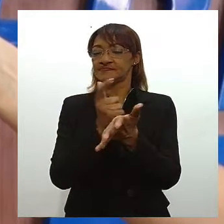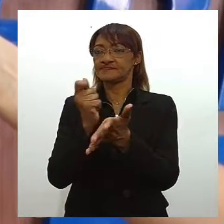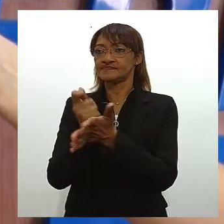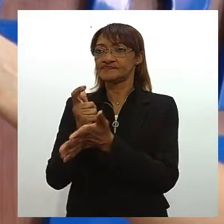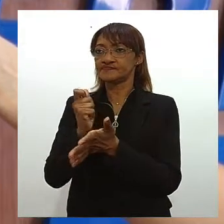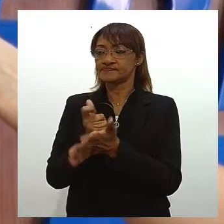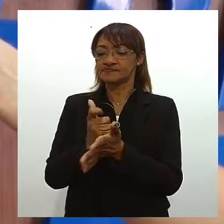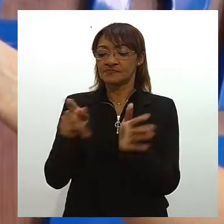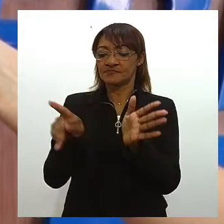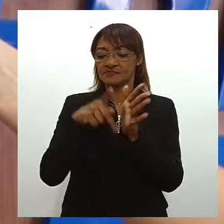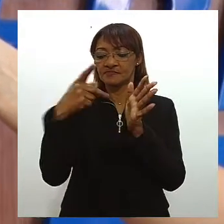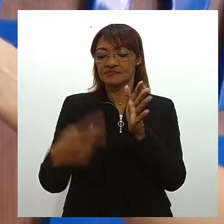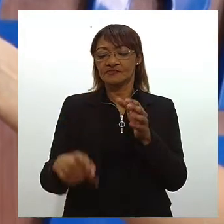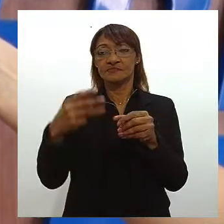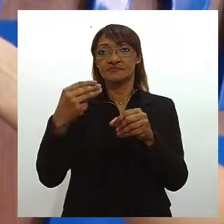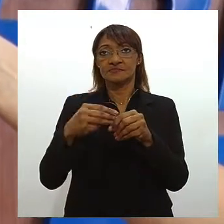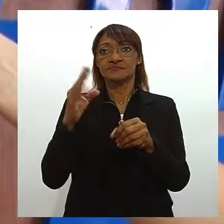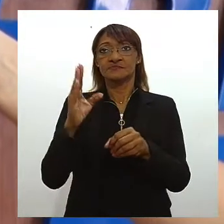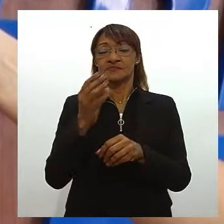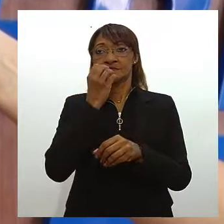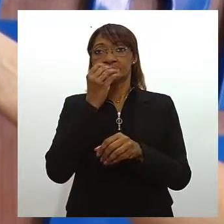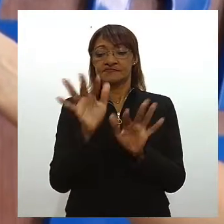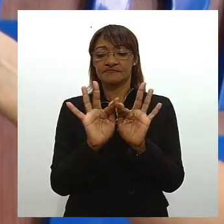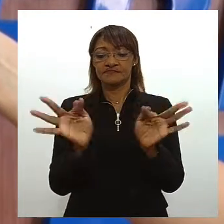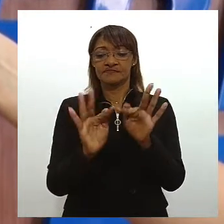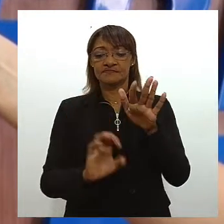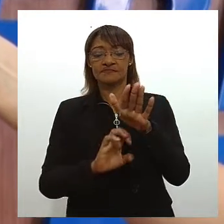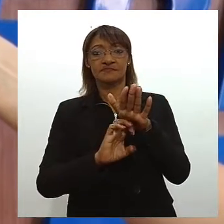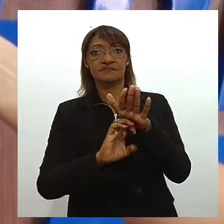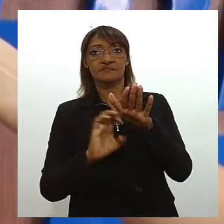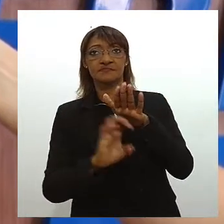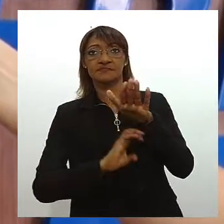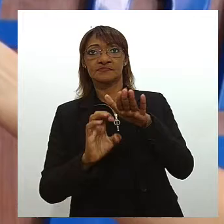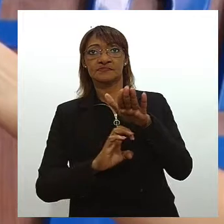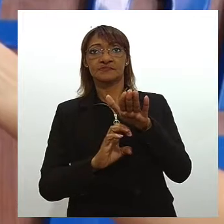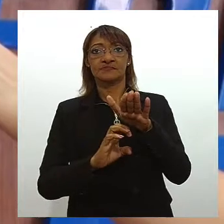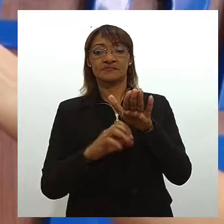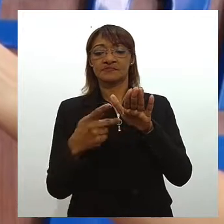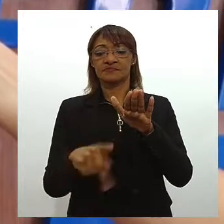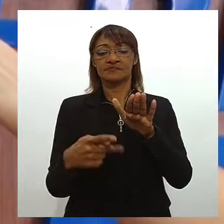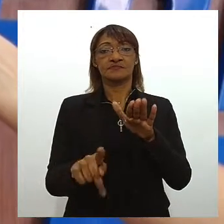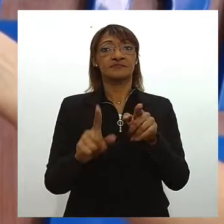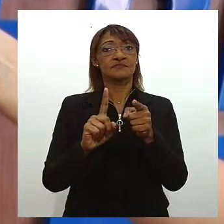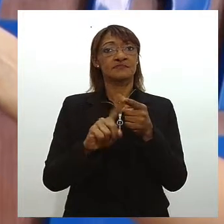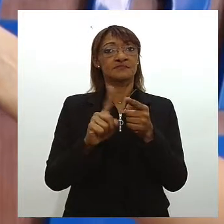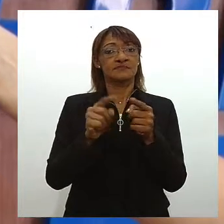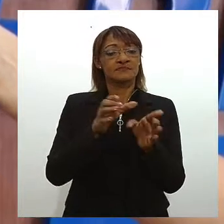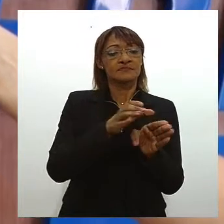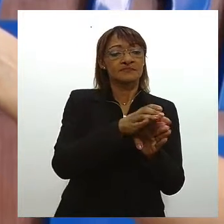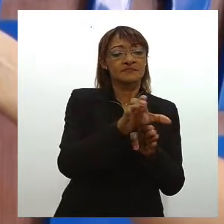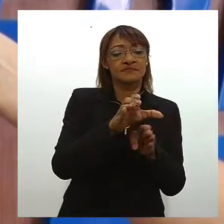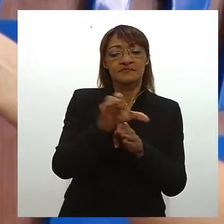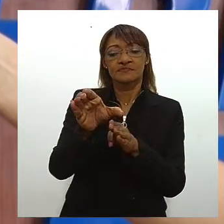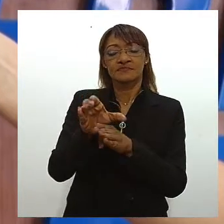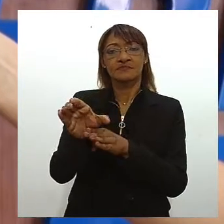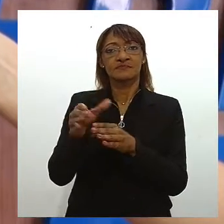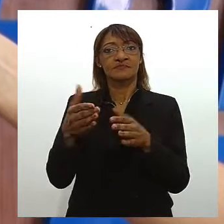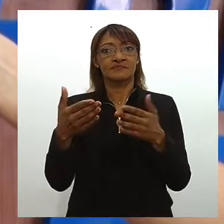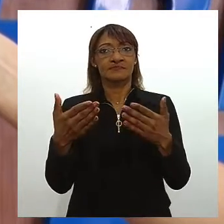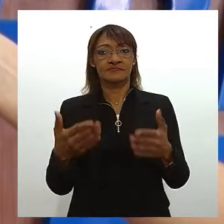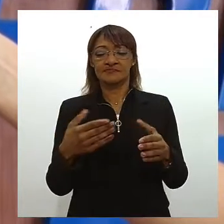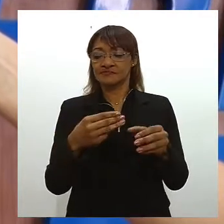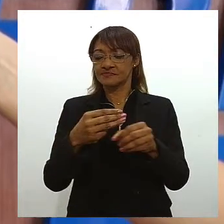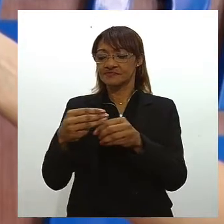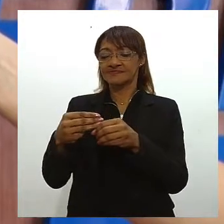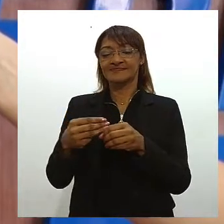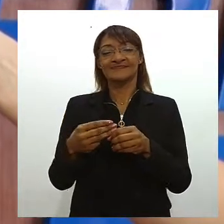município acontecerem, favorecendo as pequenas empresas locais. Também orientar esses empreendedores do município